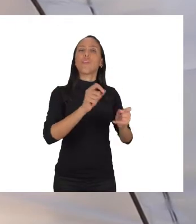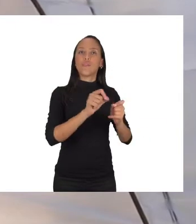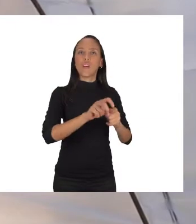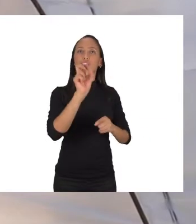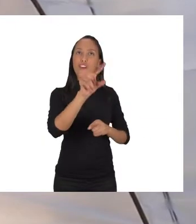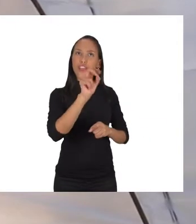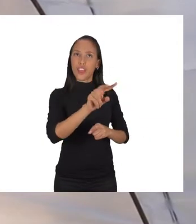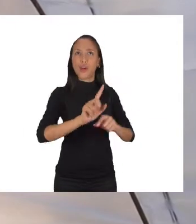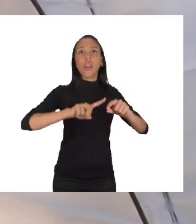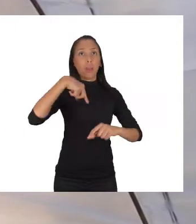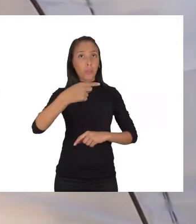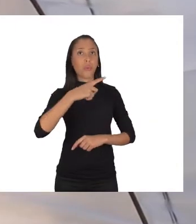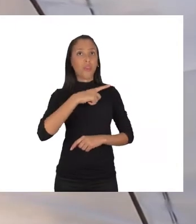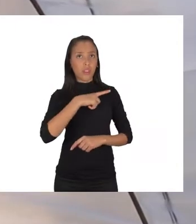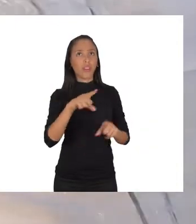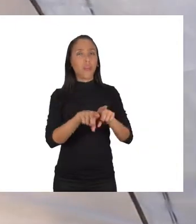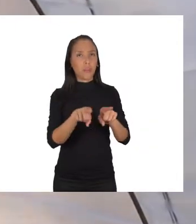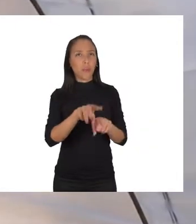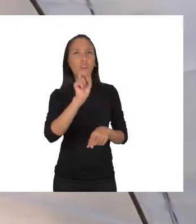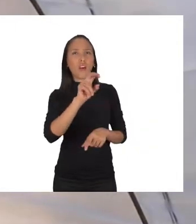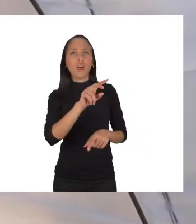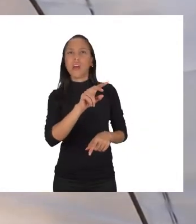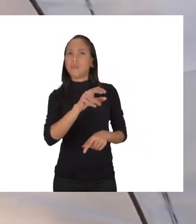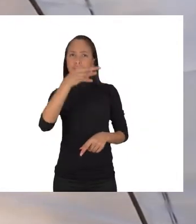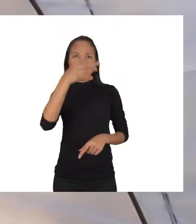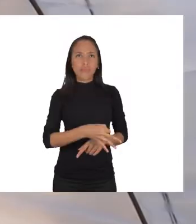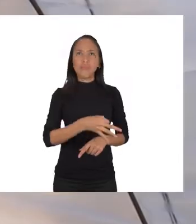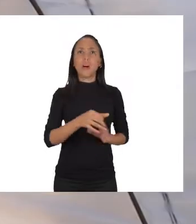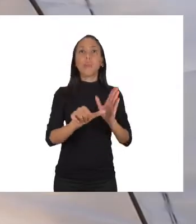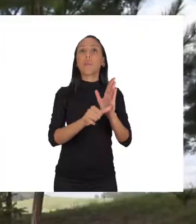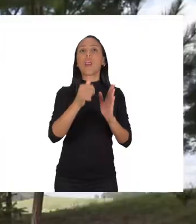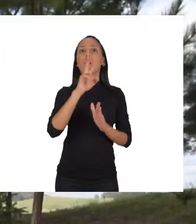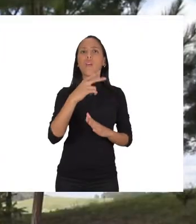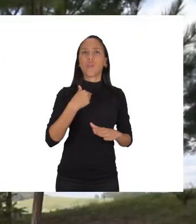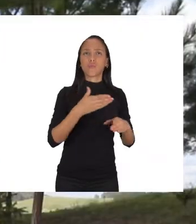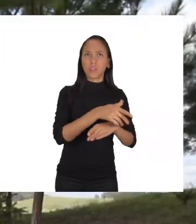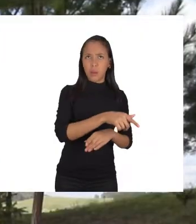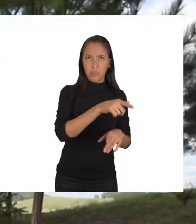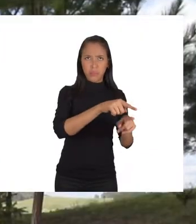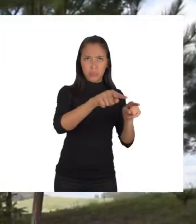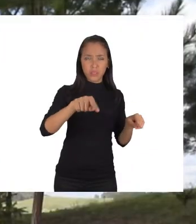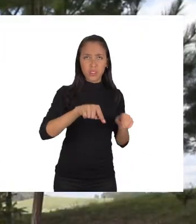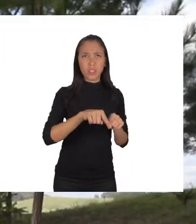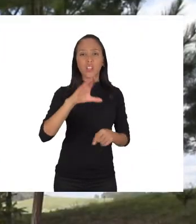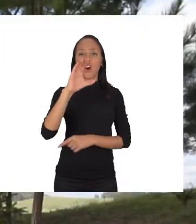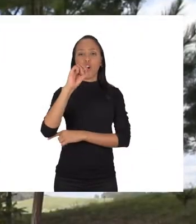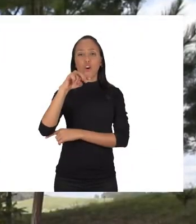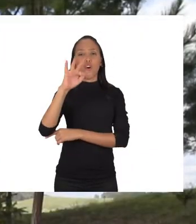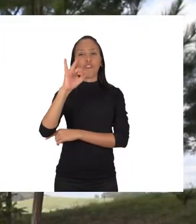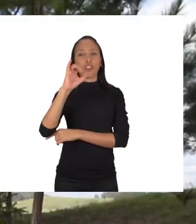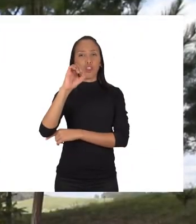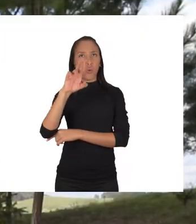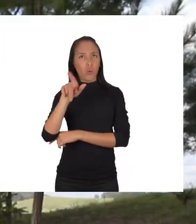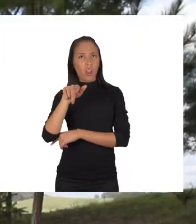outro agrotóxico com tarde certeiro, que era a única vez que a gente usava na piscina aquilo. Aí o confidor já foi na primeira etapa, vai